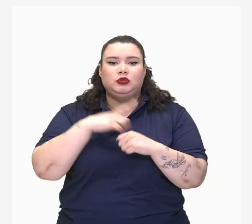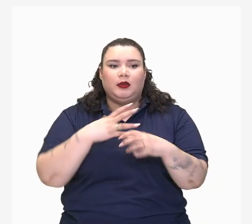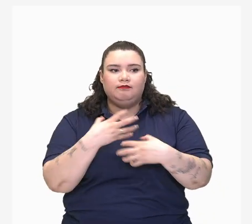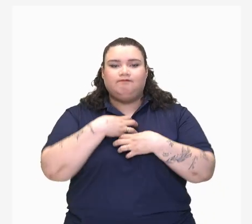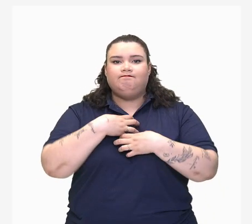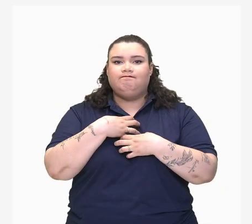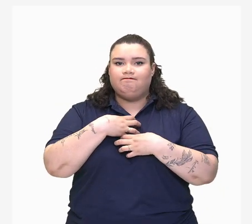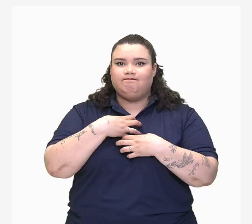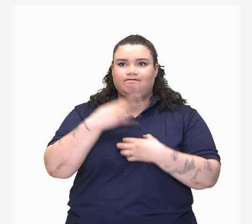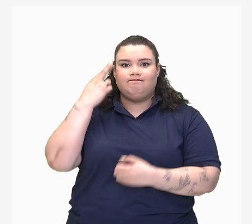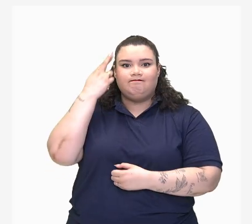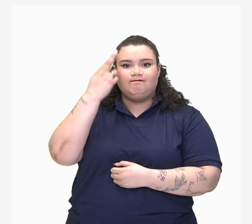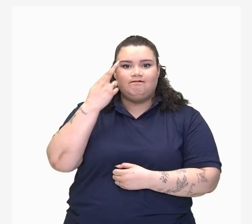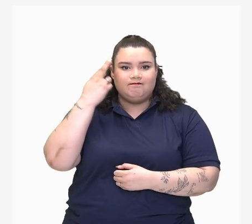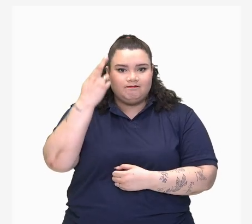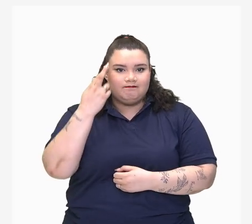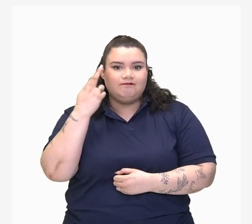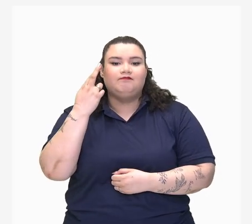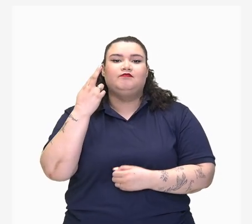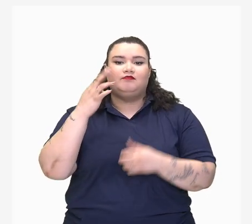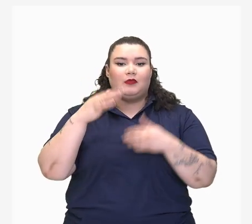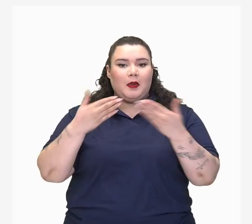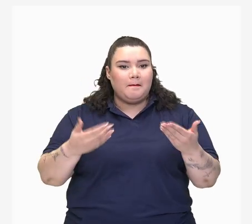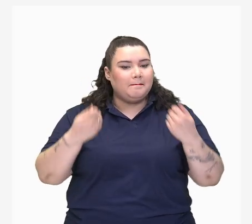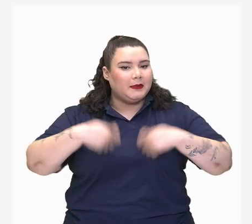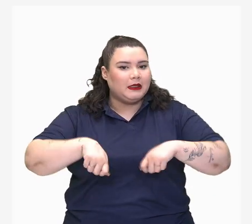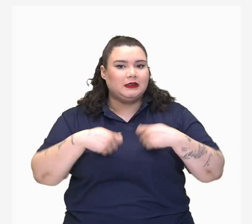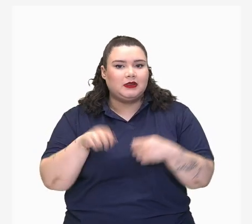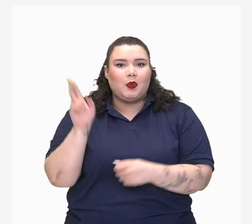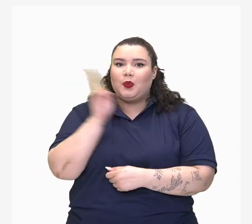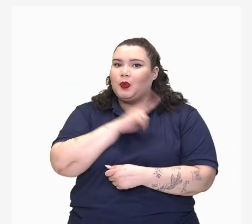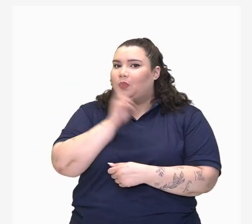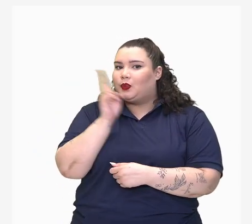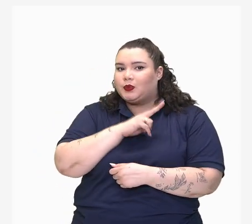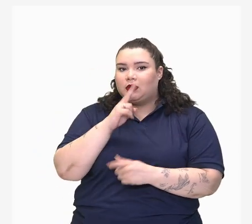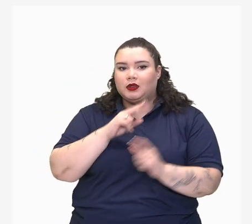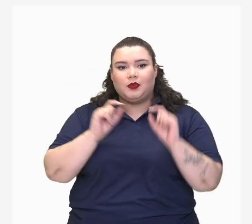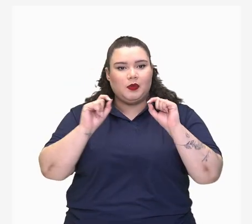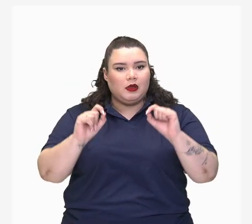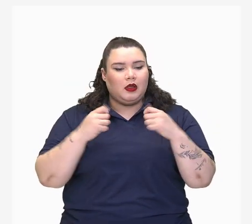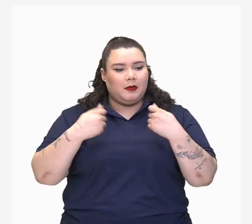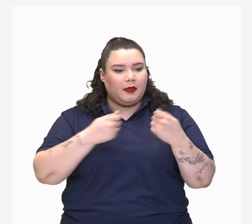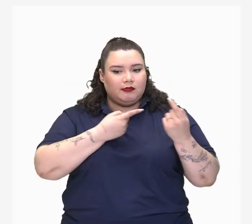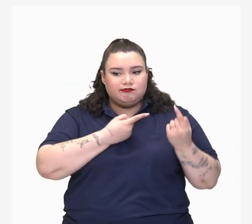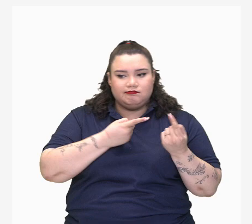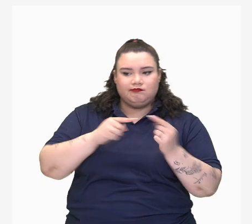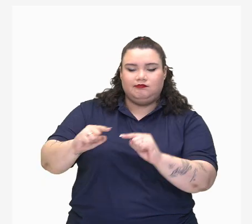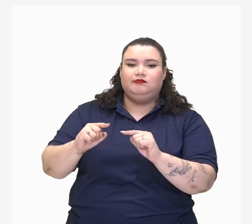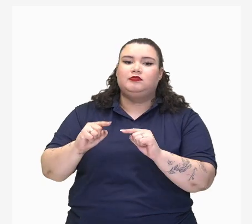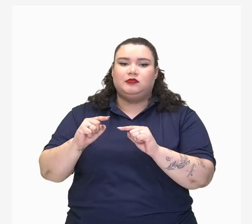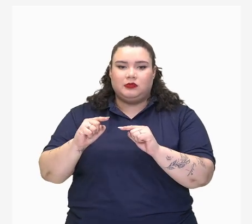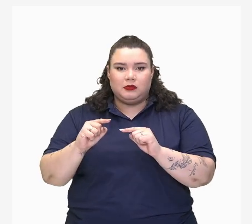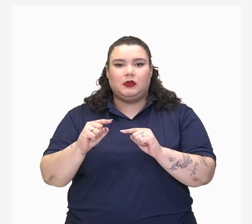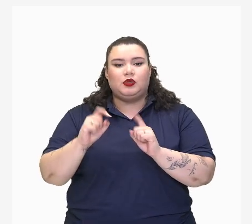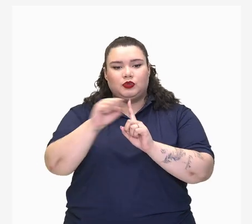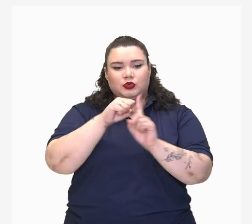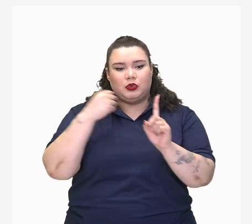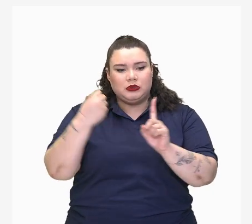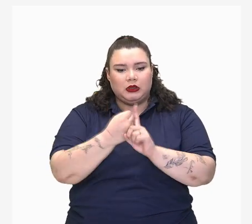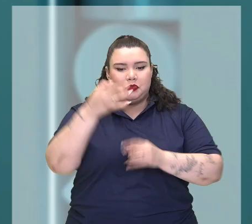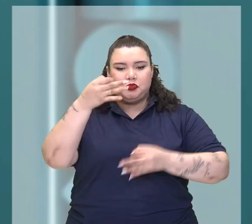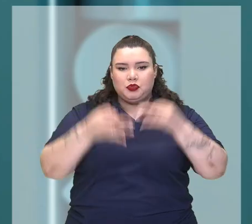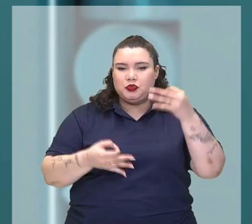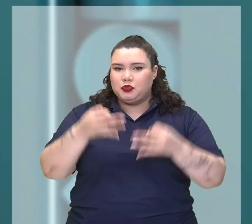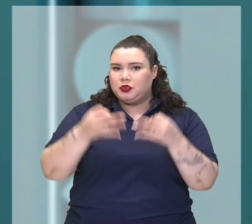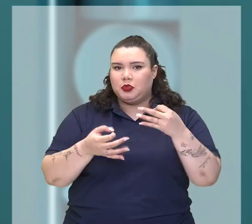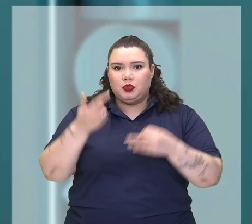atemporal. Um lembrete constante da urgência de combater a injustiça